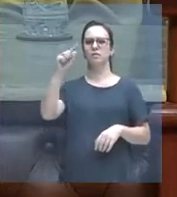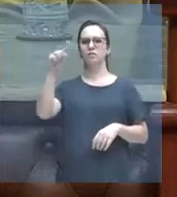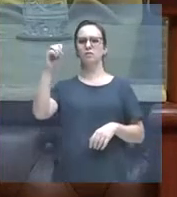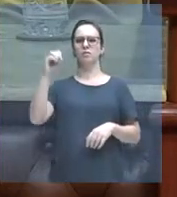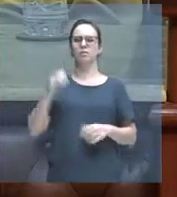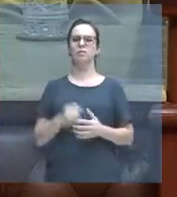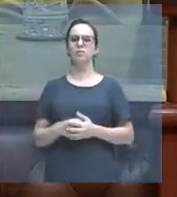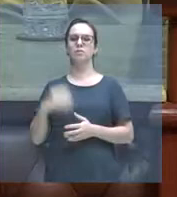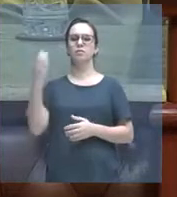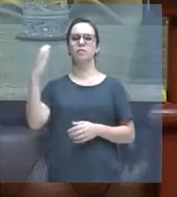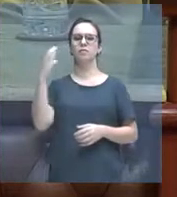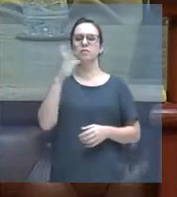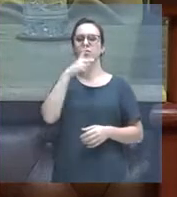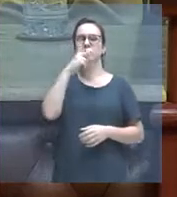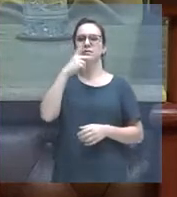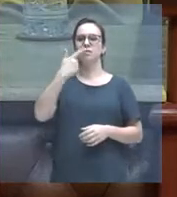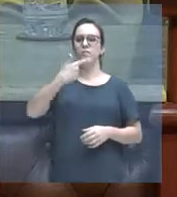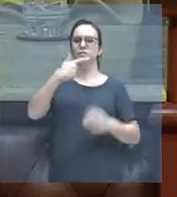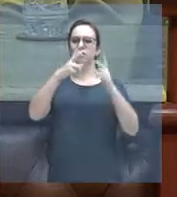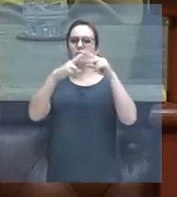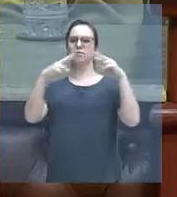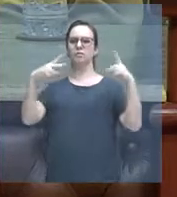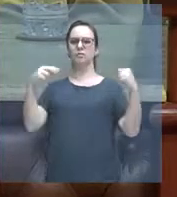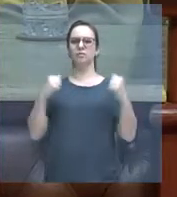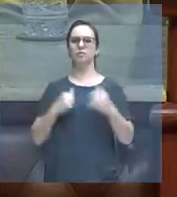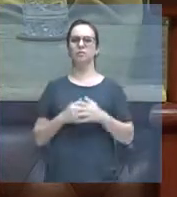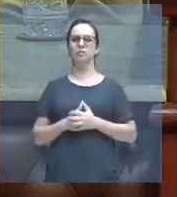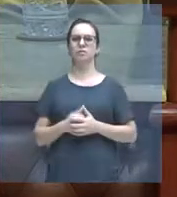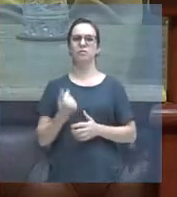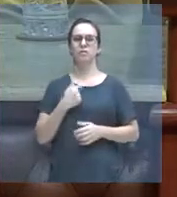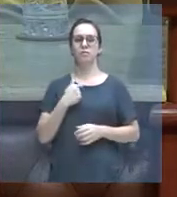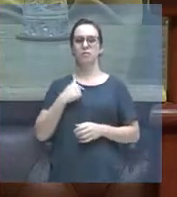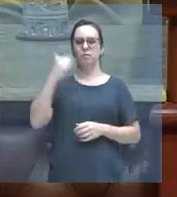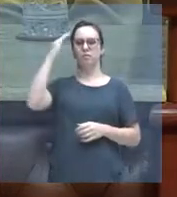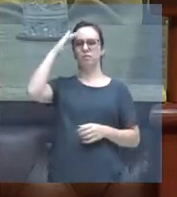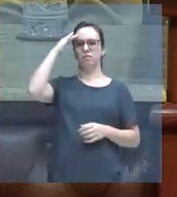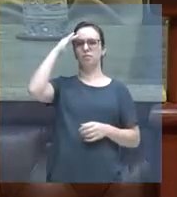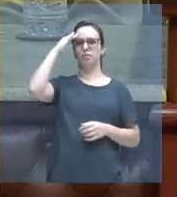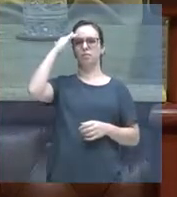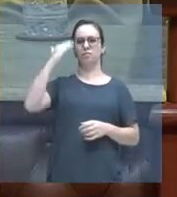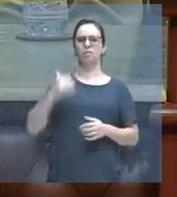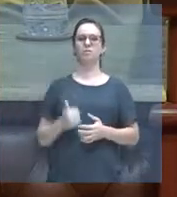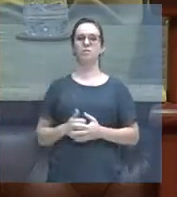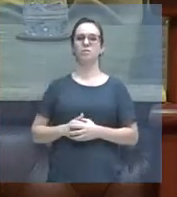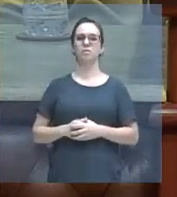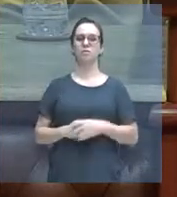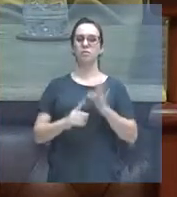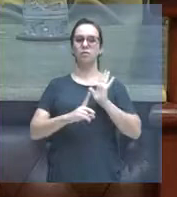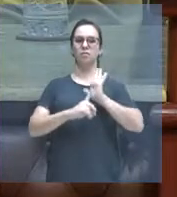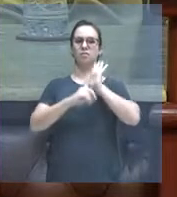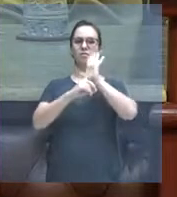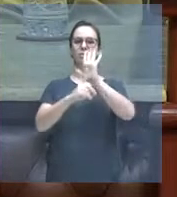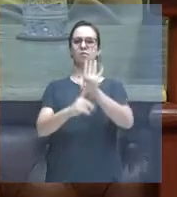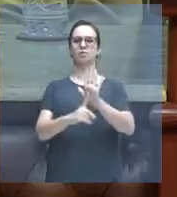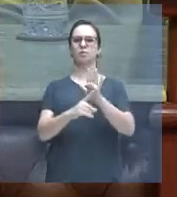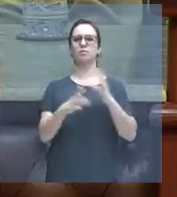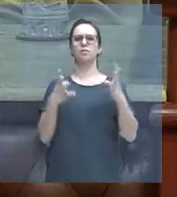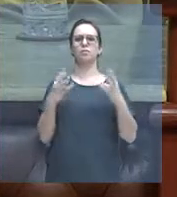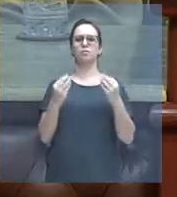Eu queria citar duas coisas que eu acho assim, que mostra muito o que meu pai